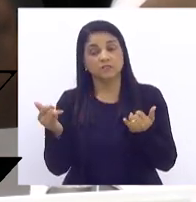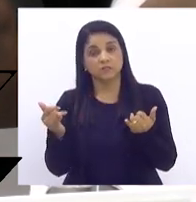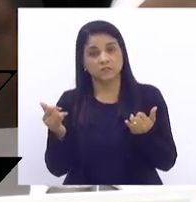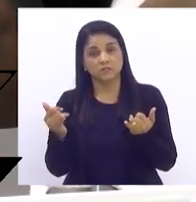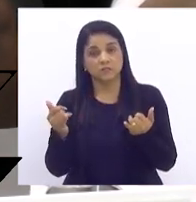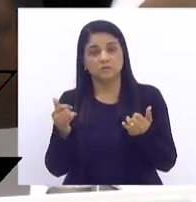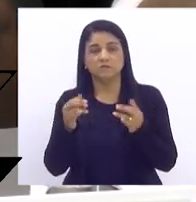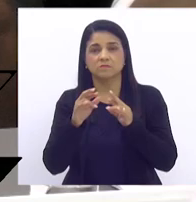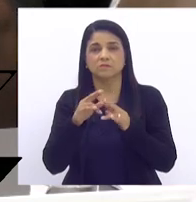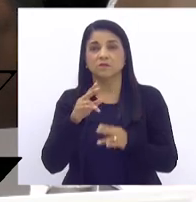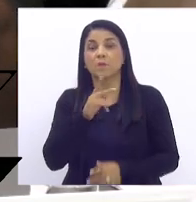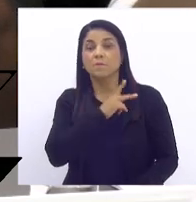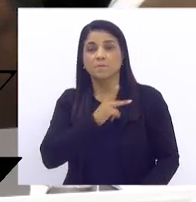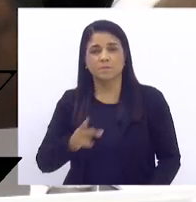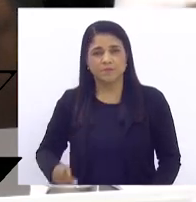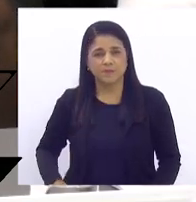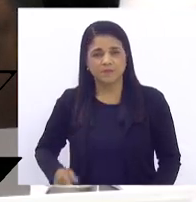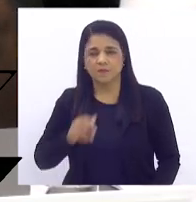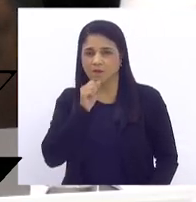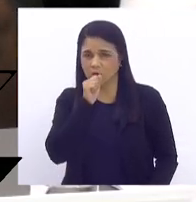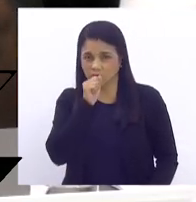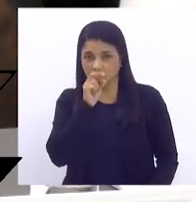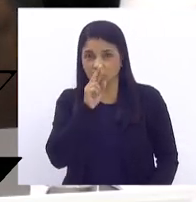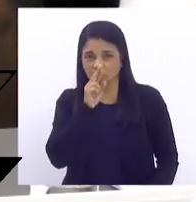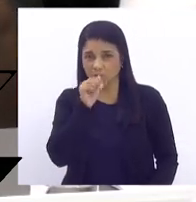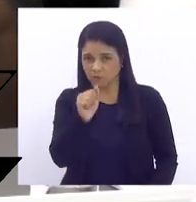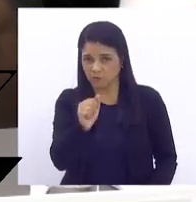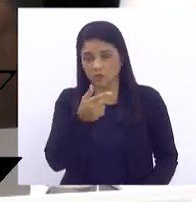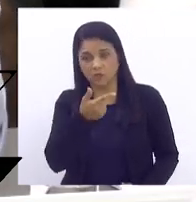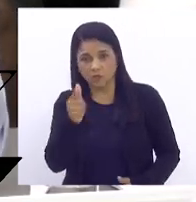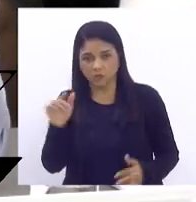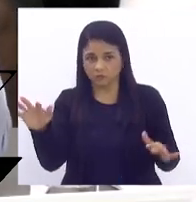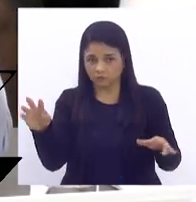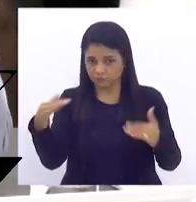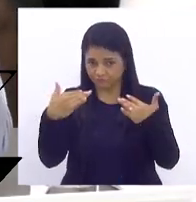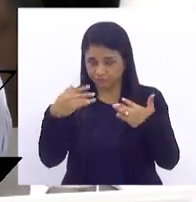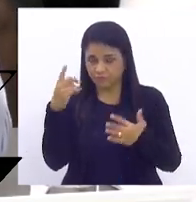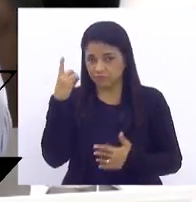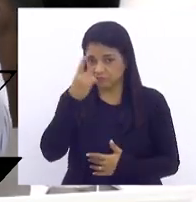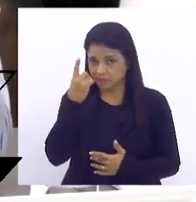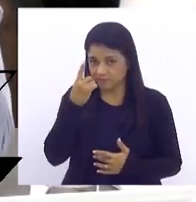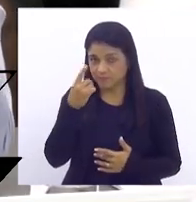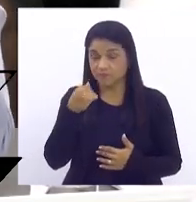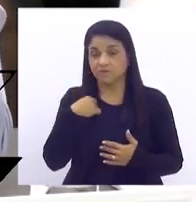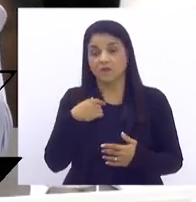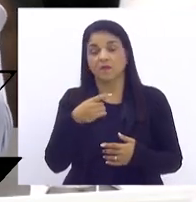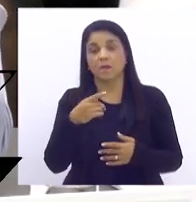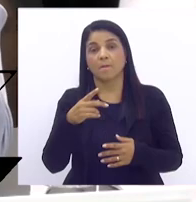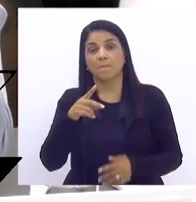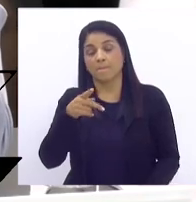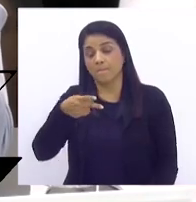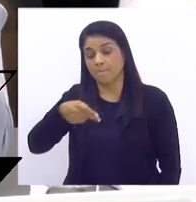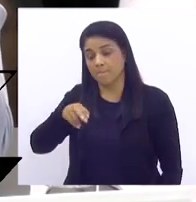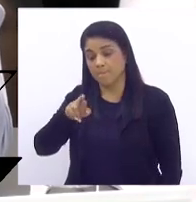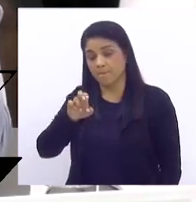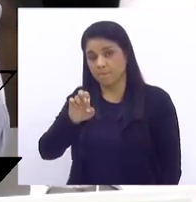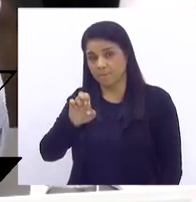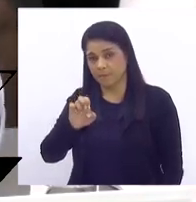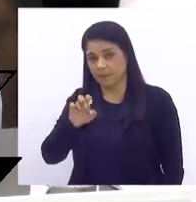Presidente Amorim, doutor Serginho e todos os demais. Essa expressão, preservação